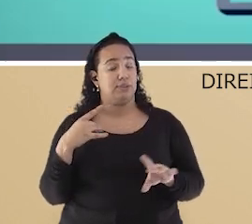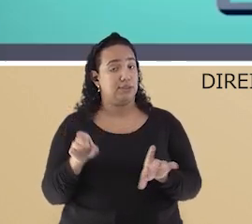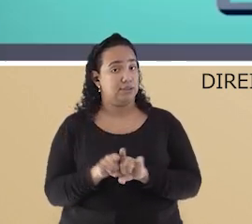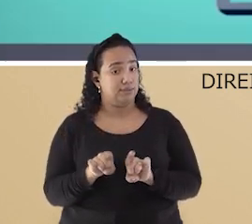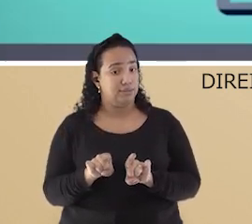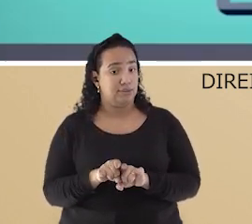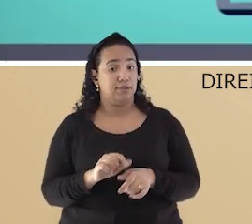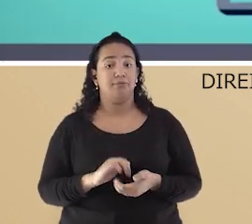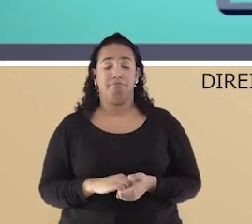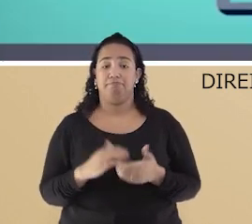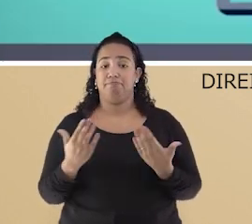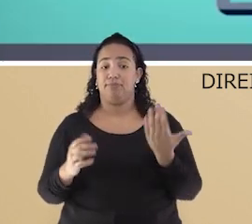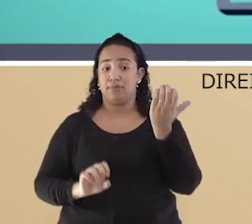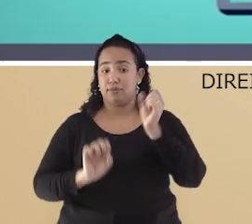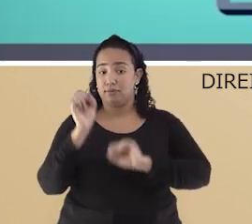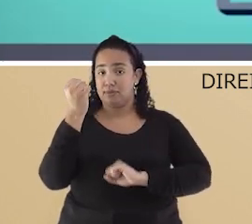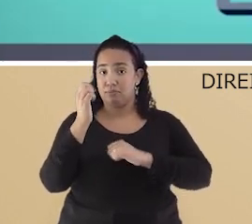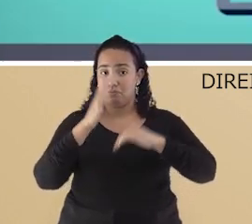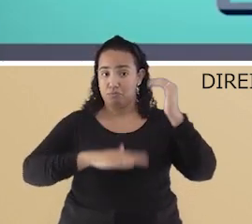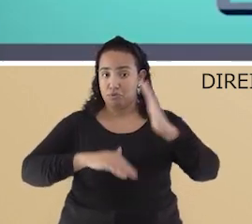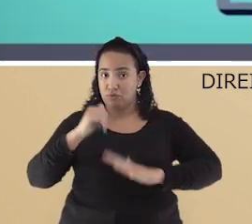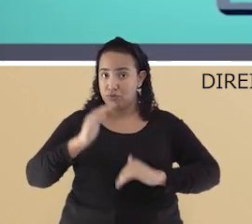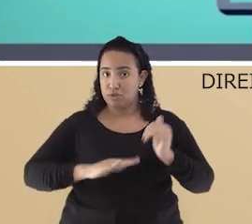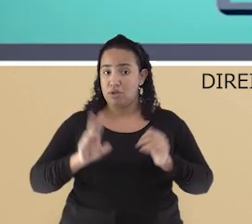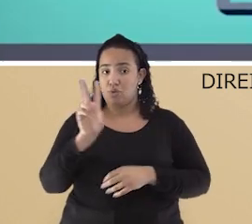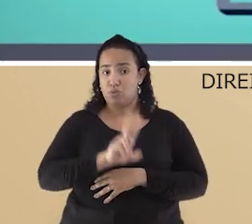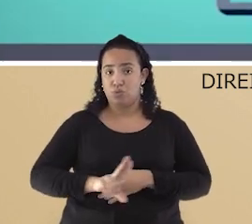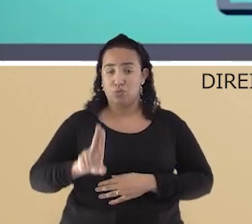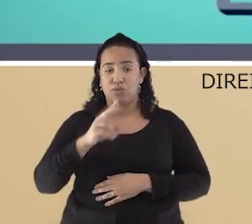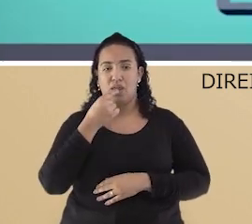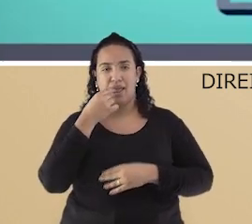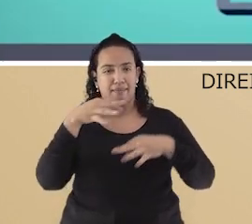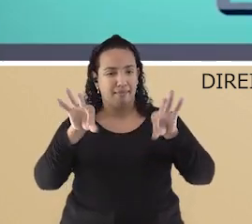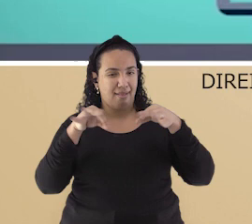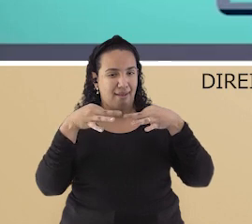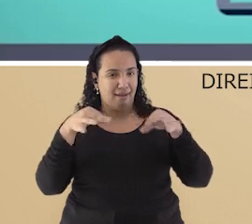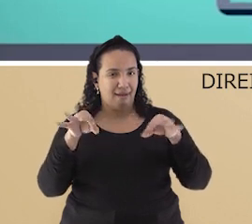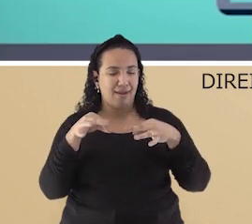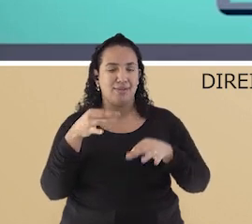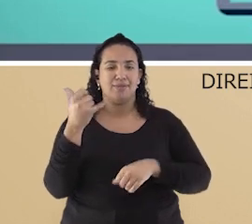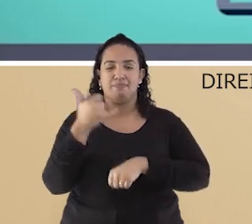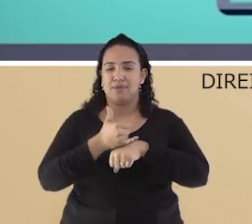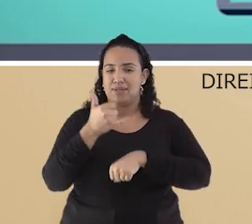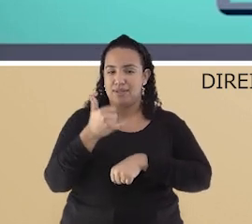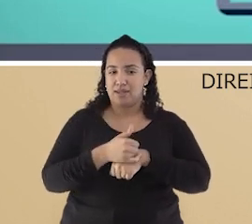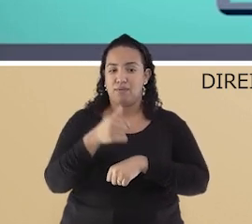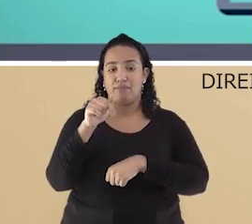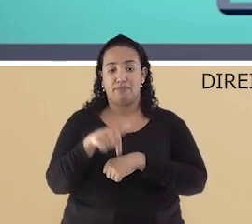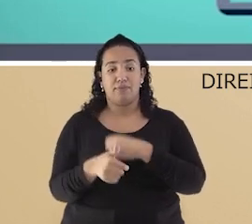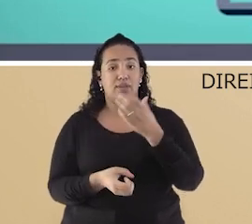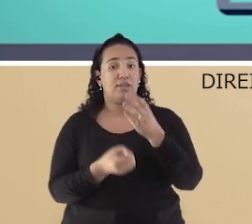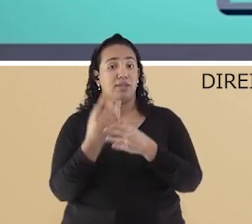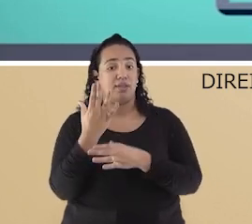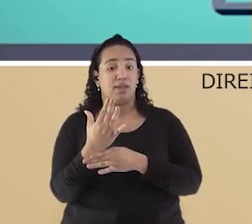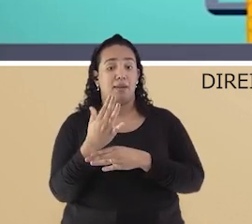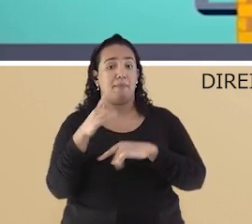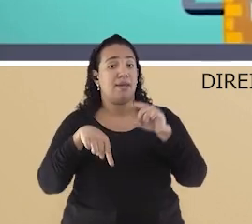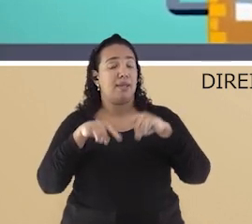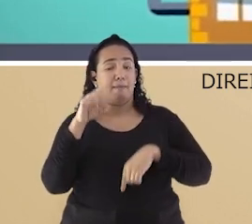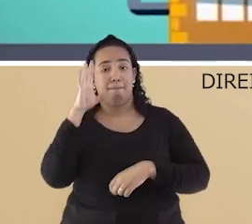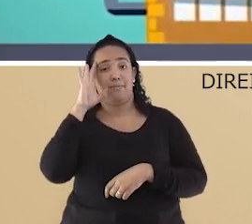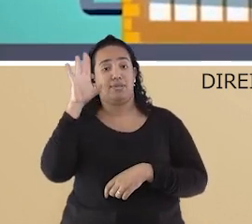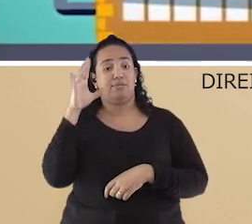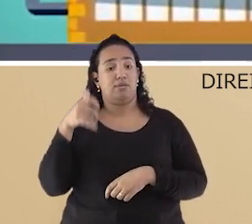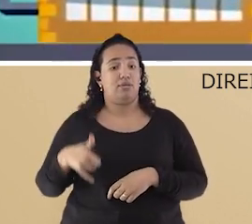Nas fábricas, profissionais especializados usam os plásticos, os metais e a cerâmica para produzir os componentes principais